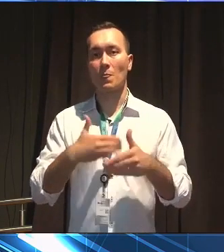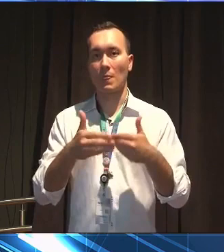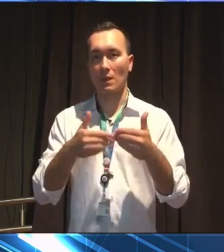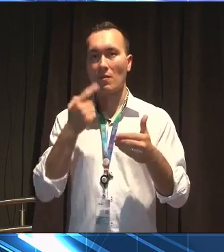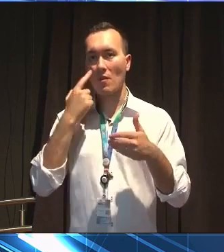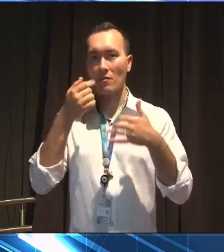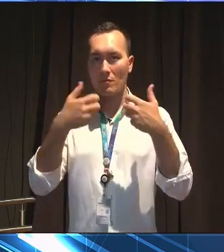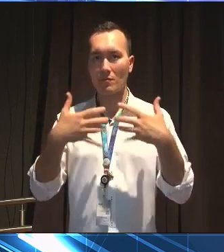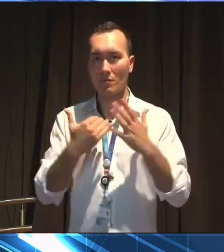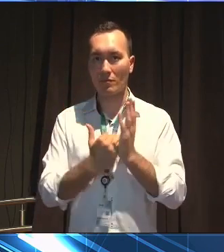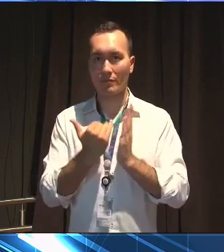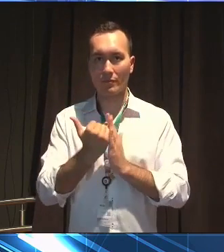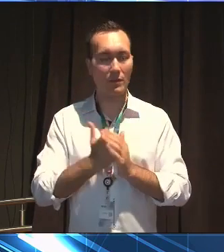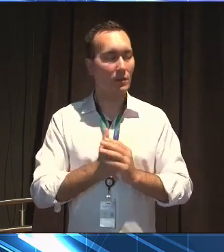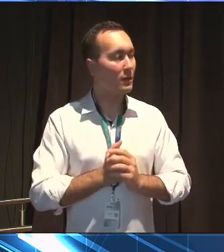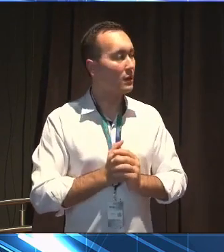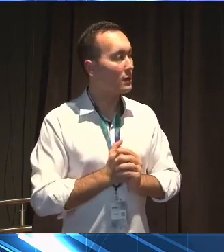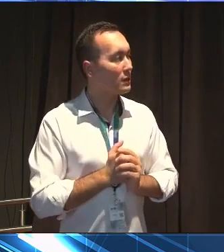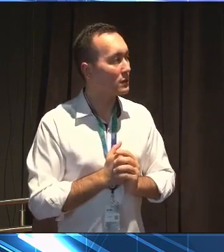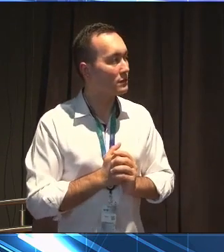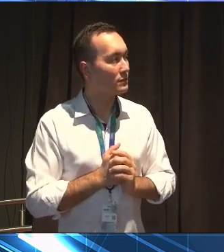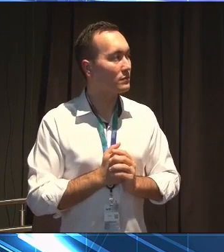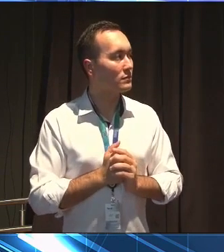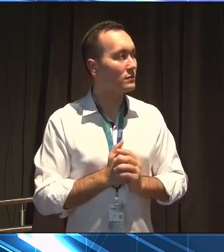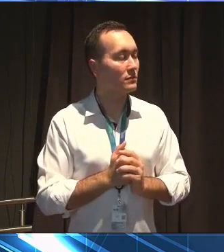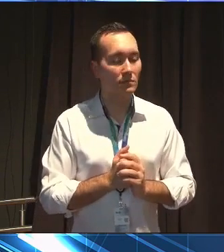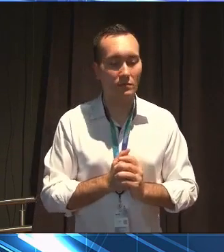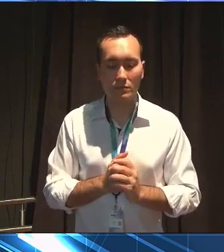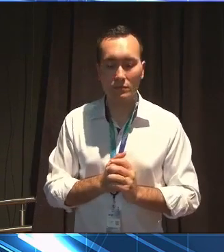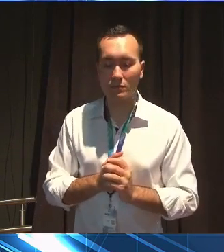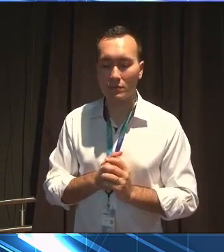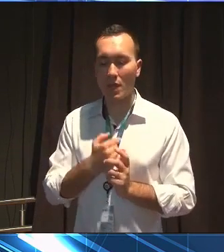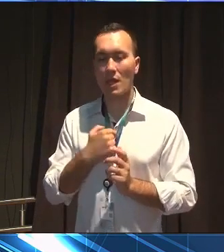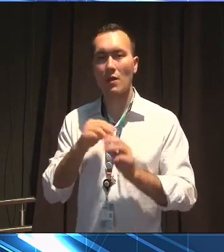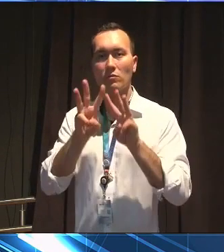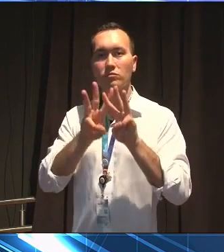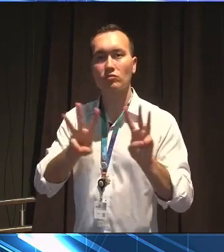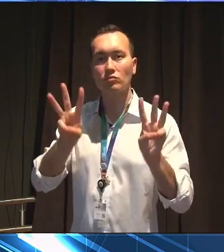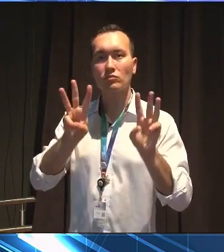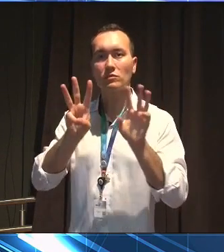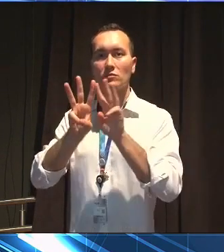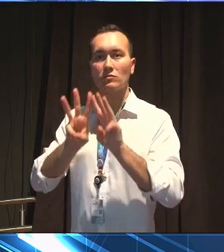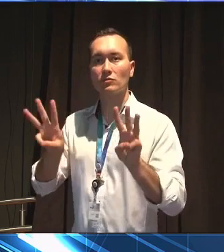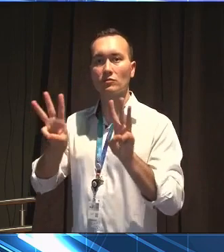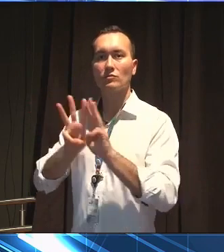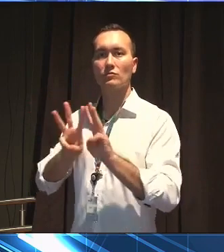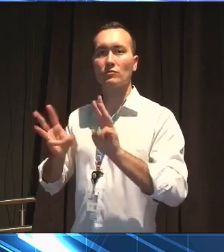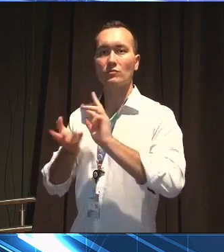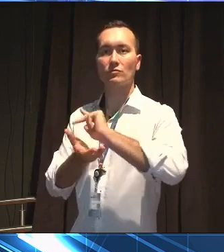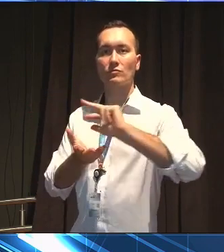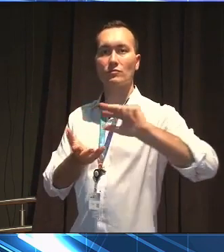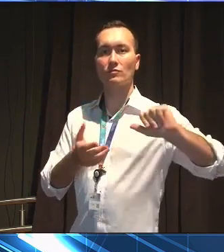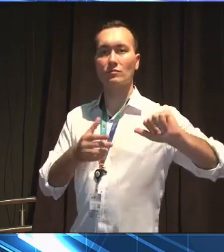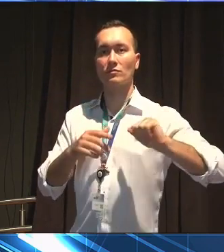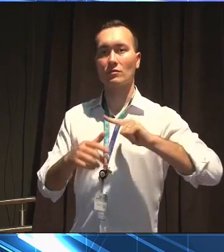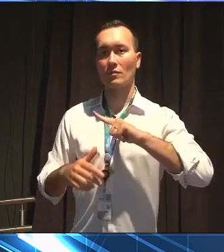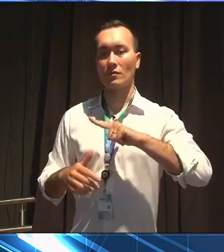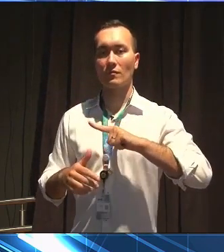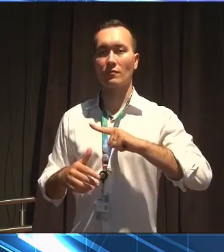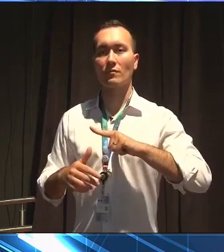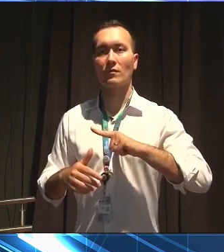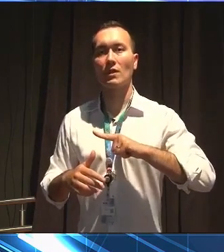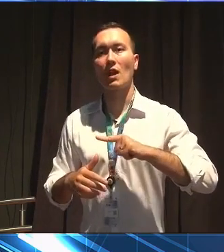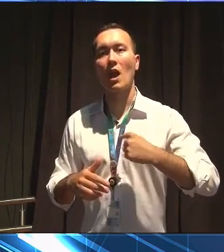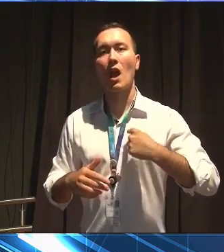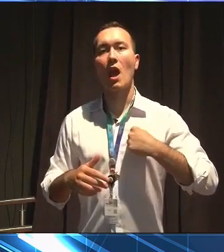momento que eu tenho vários subdomínios, também parte do princípio que